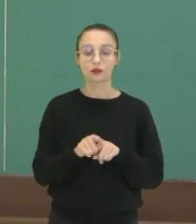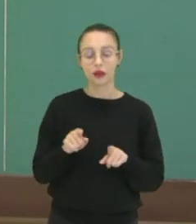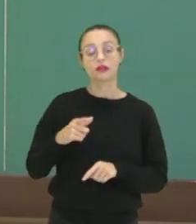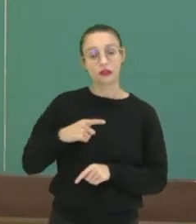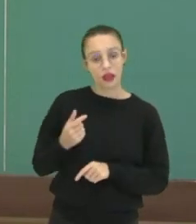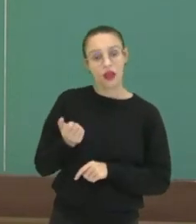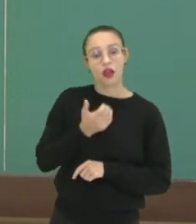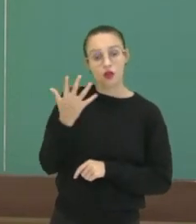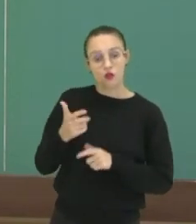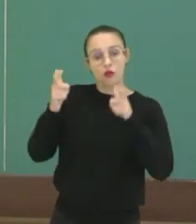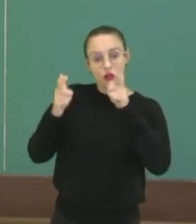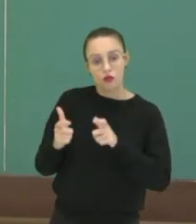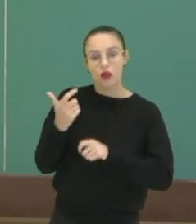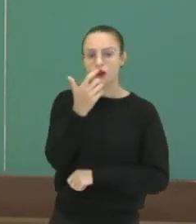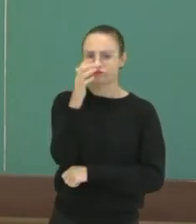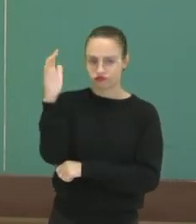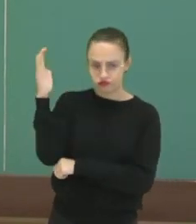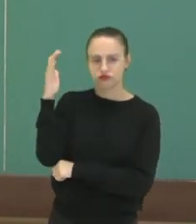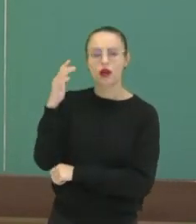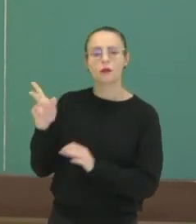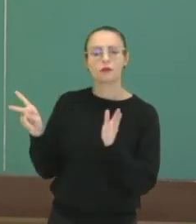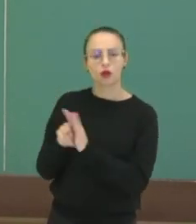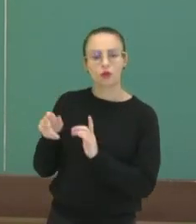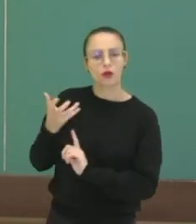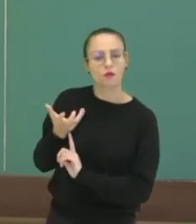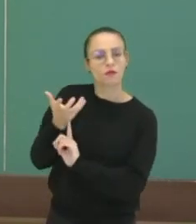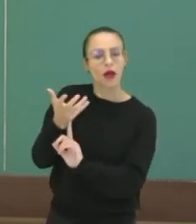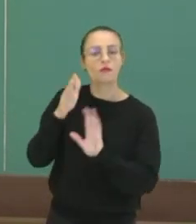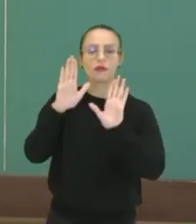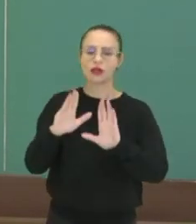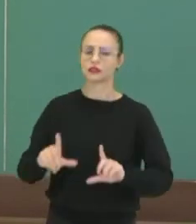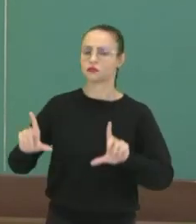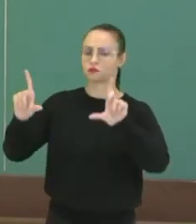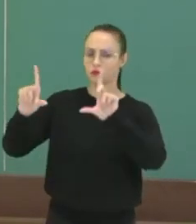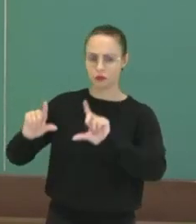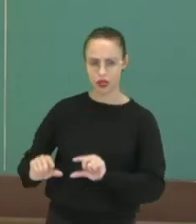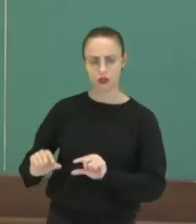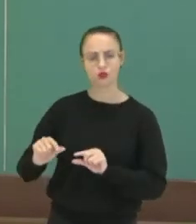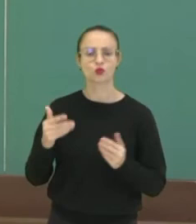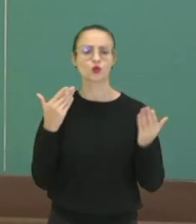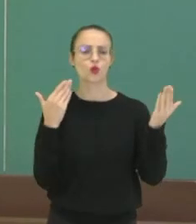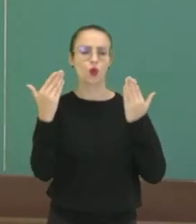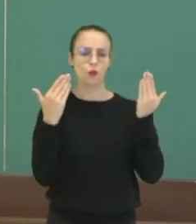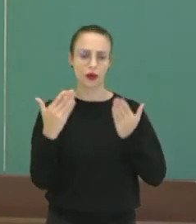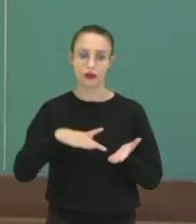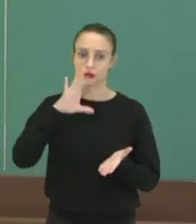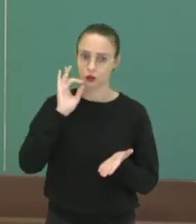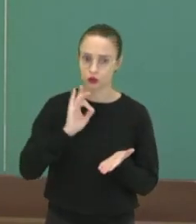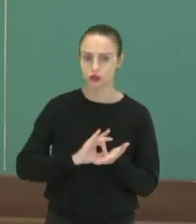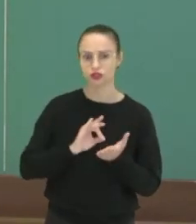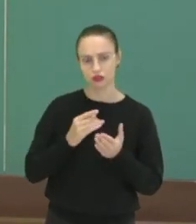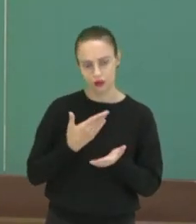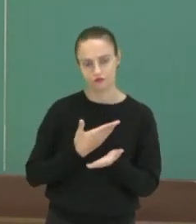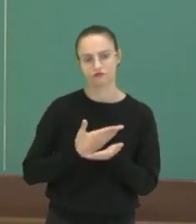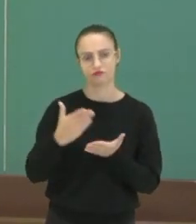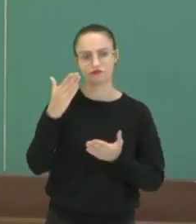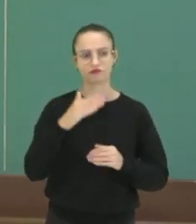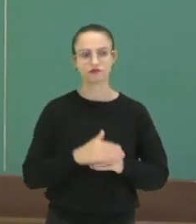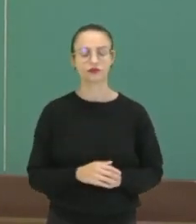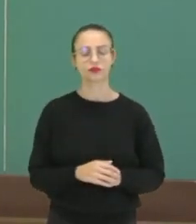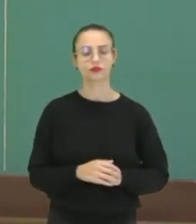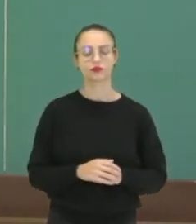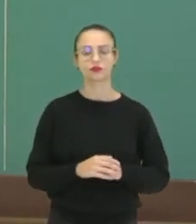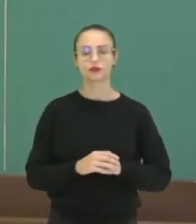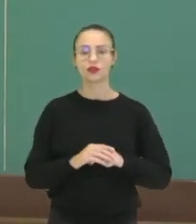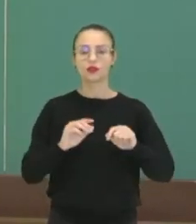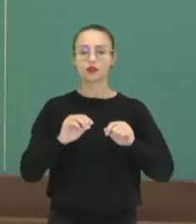áreas, né, de mata de araucária presentes, mas uma quantidade muito menor do que era originalmente. E aqui nós temos o mapa, né?